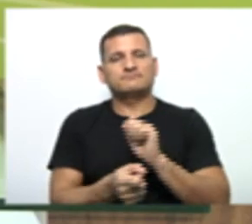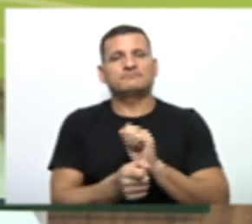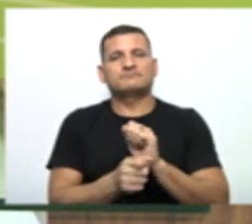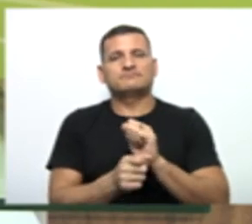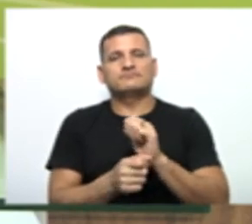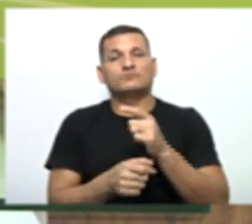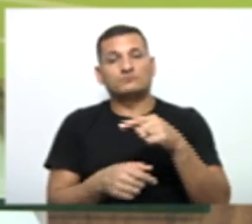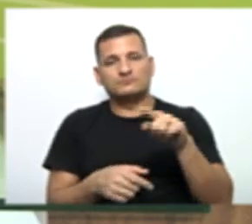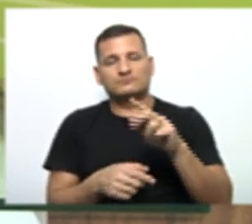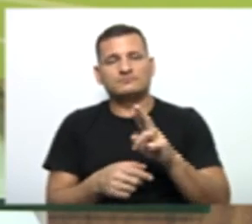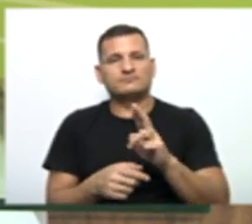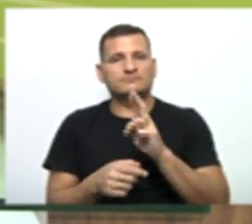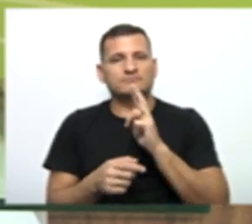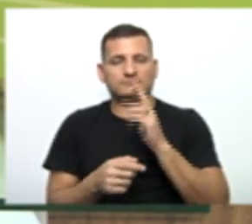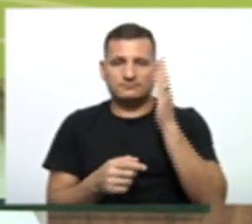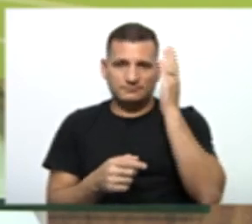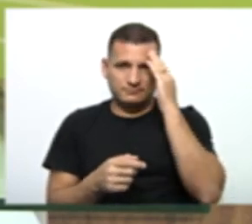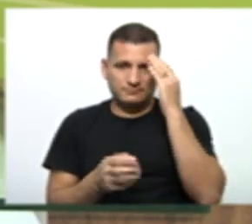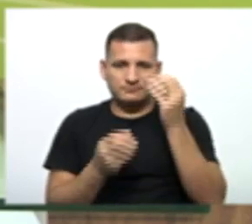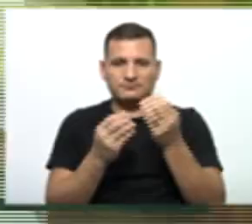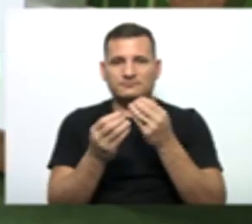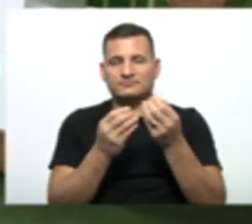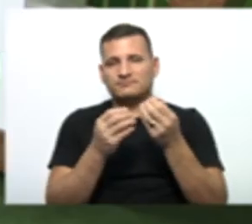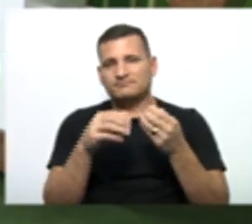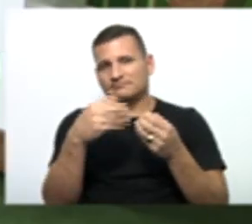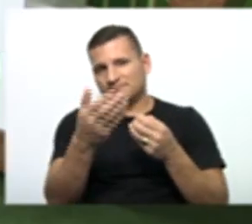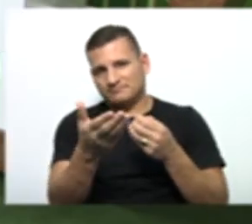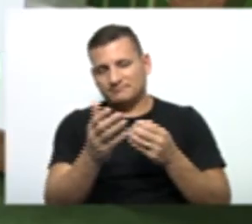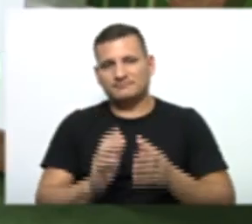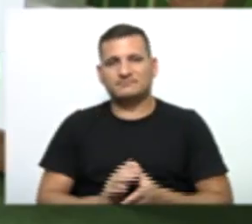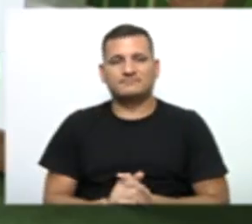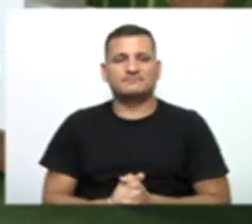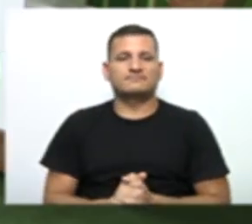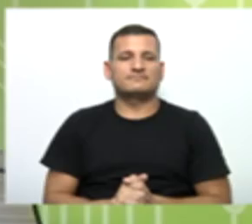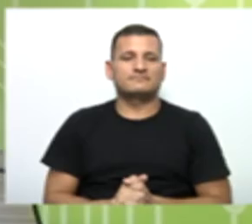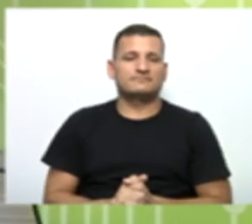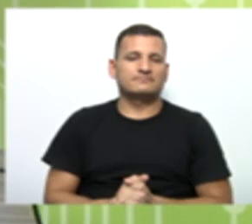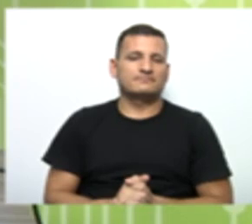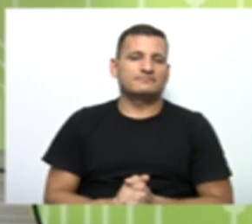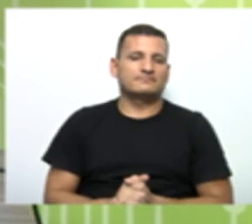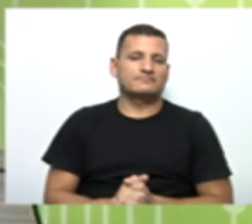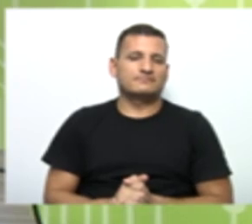é que está do lado daí. Com certeza.